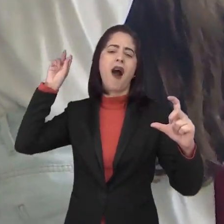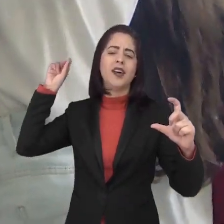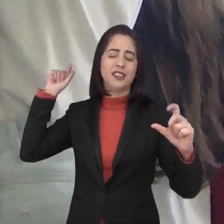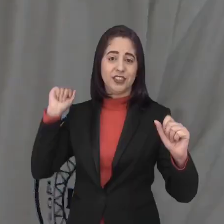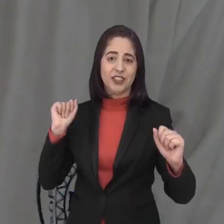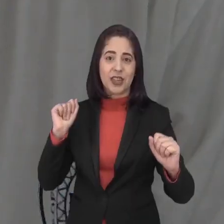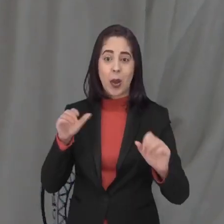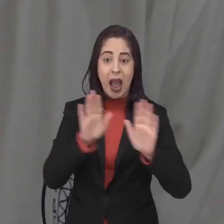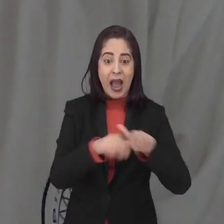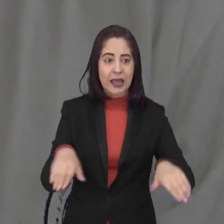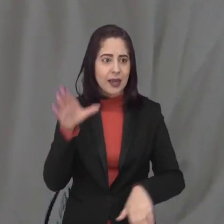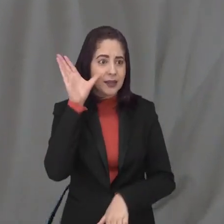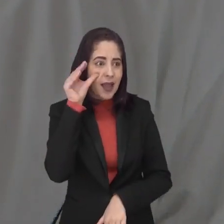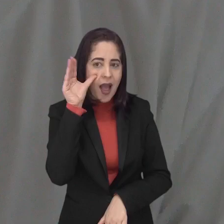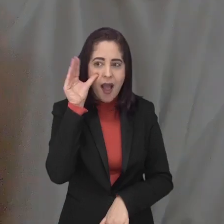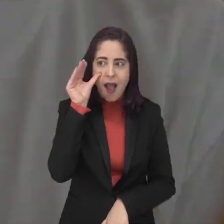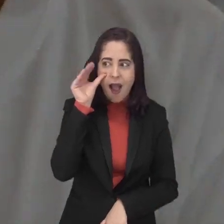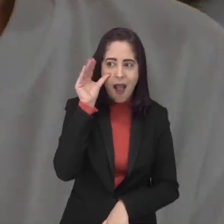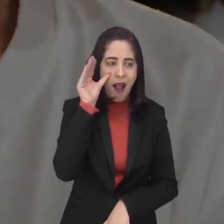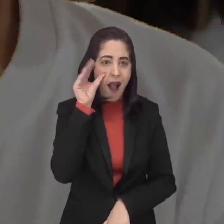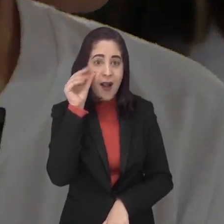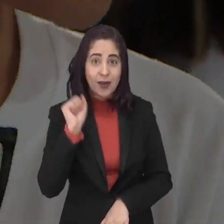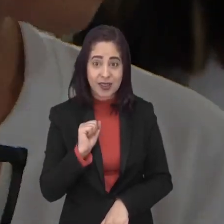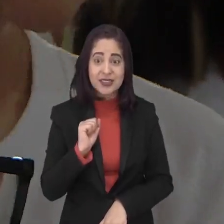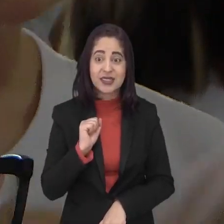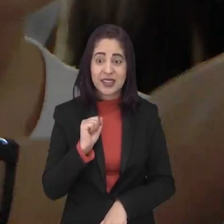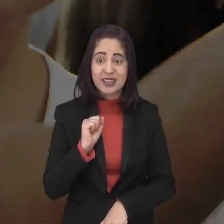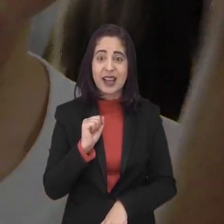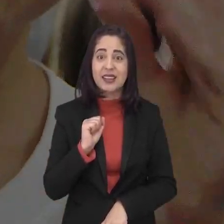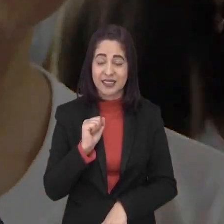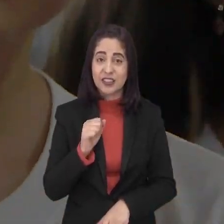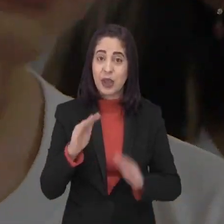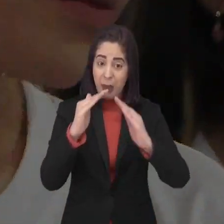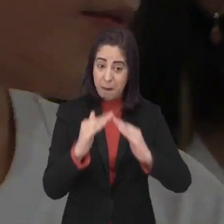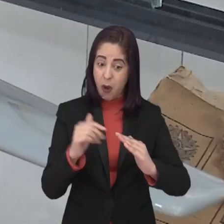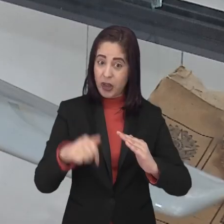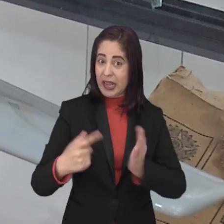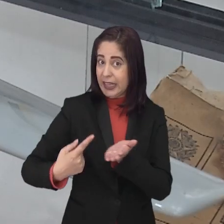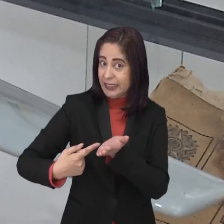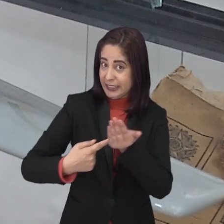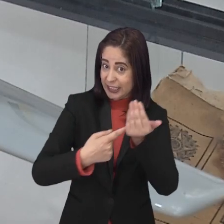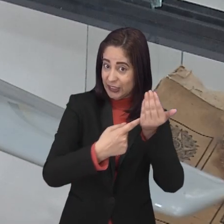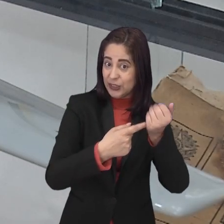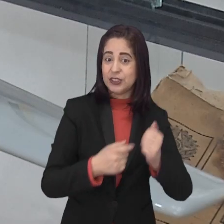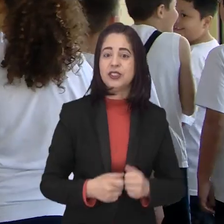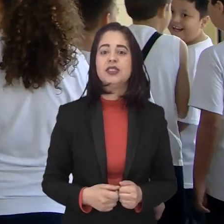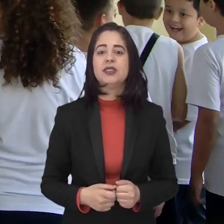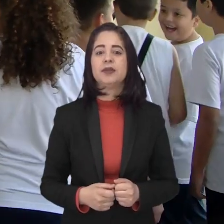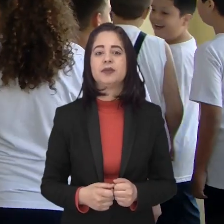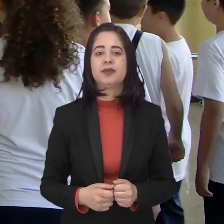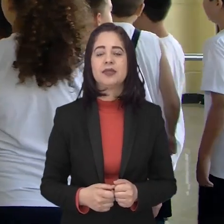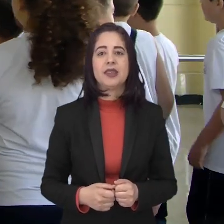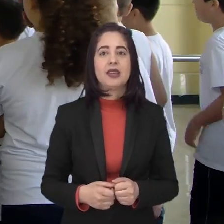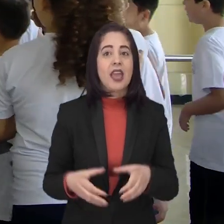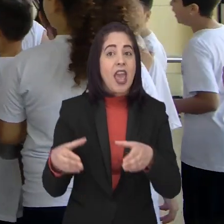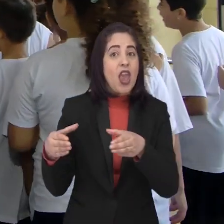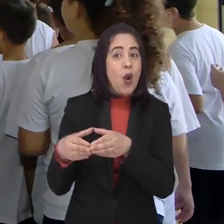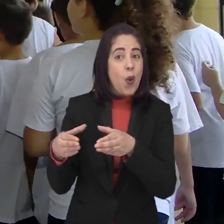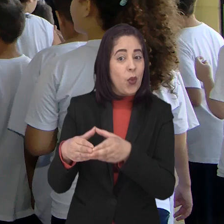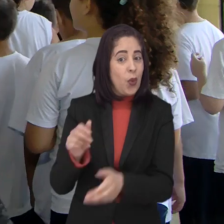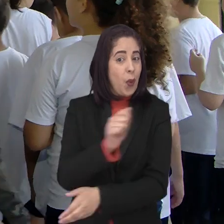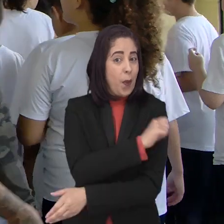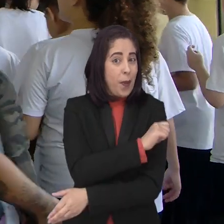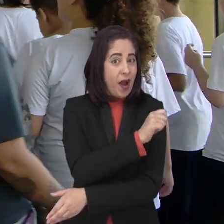dos Campos despertam a curiosidade de uma geração que conhece e vive na cidade da tecnologia. E para essa turma